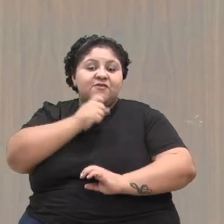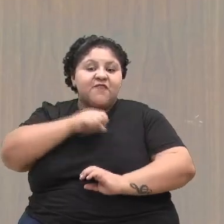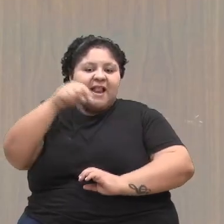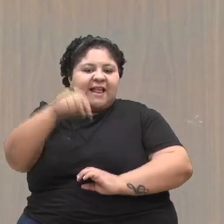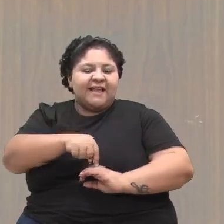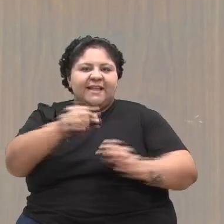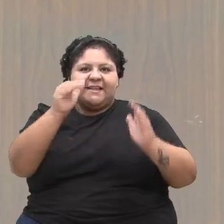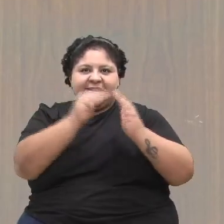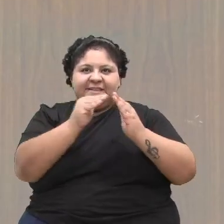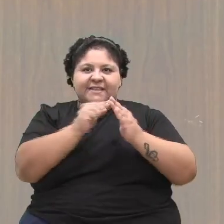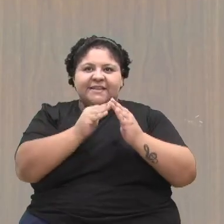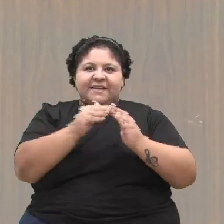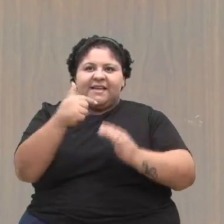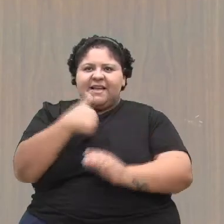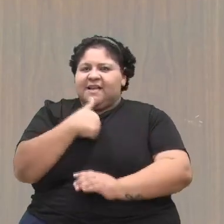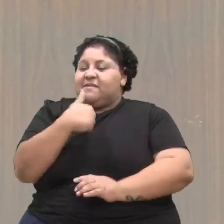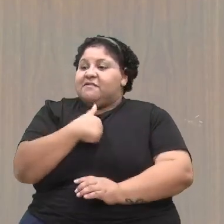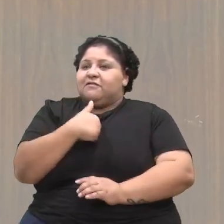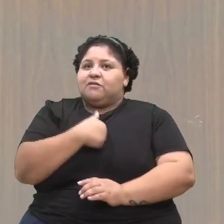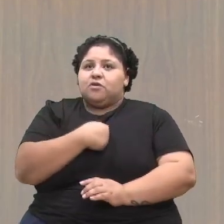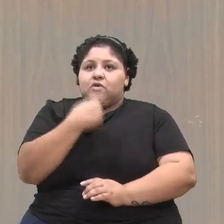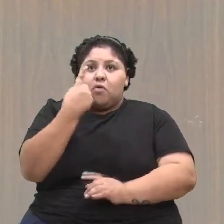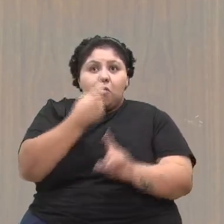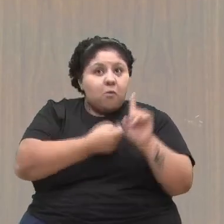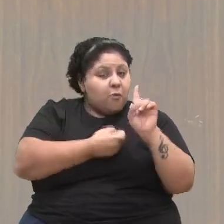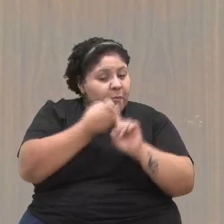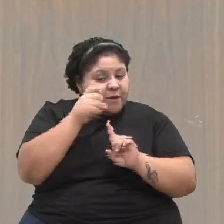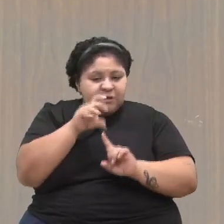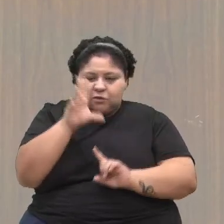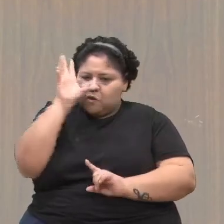com certeza, com um mês só,